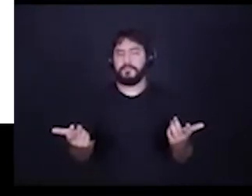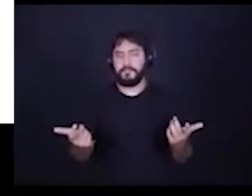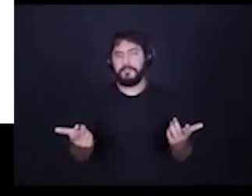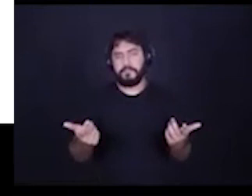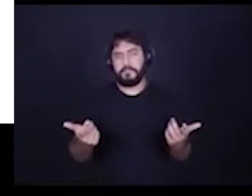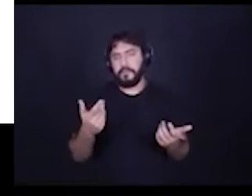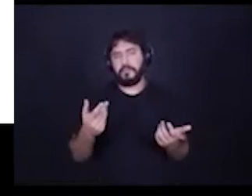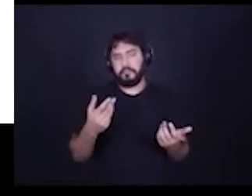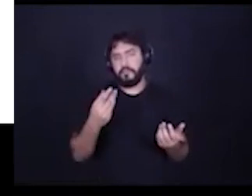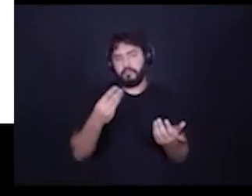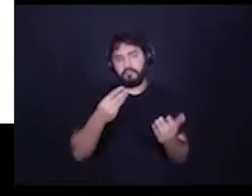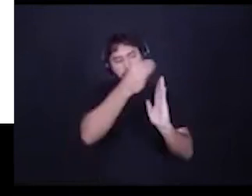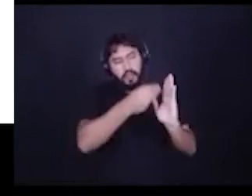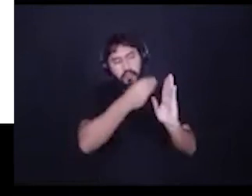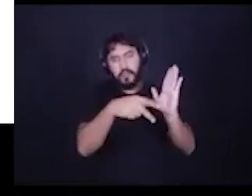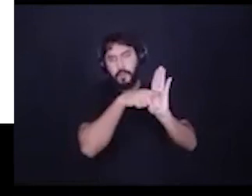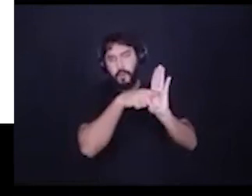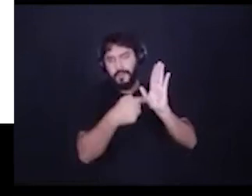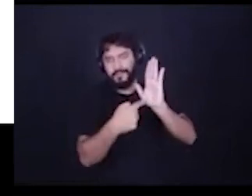comunicação gráfica para essa exposição,